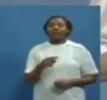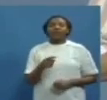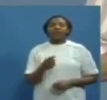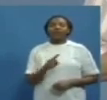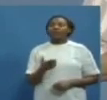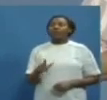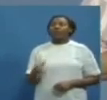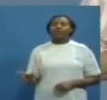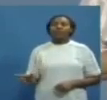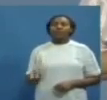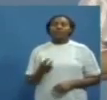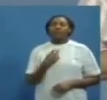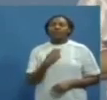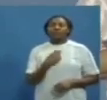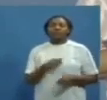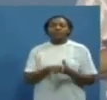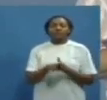para onde vais?